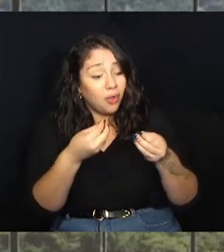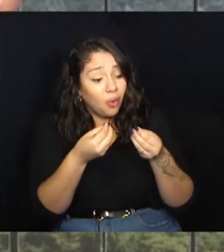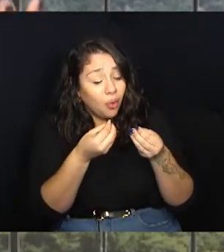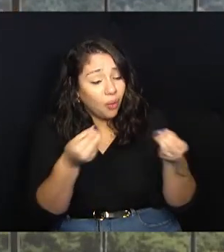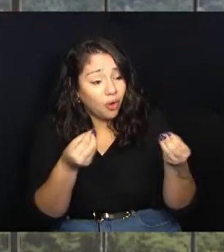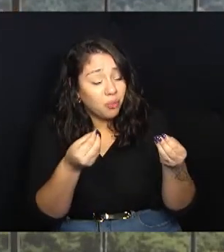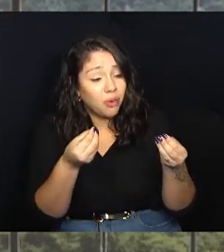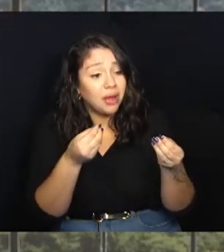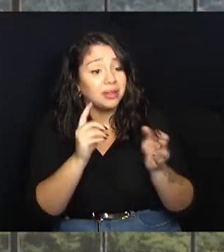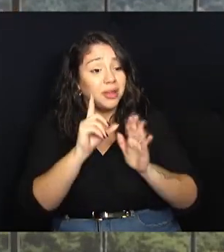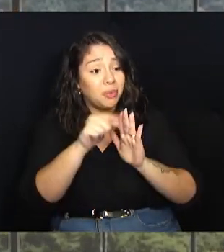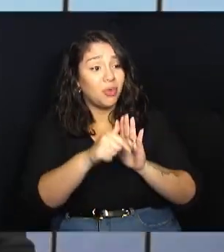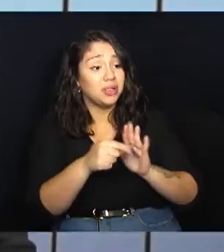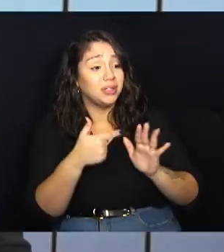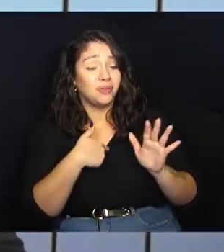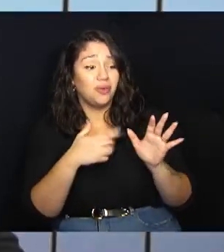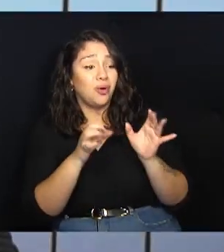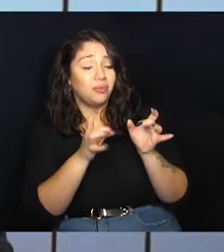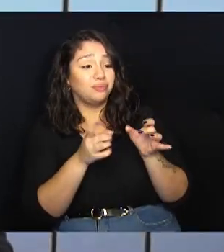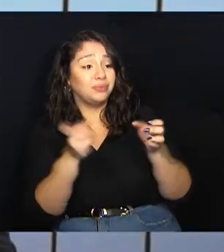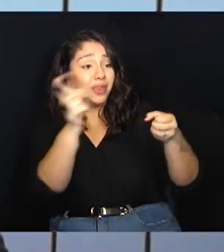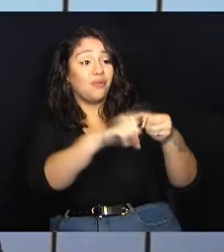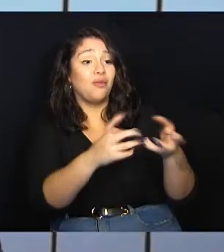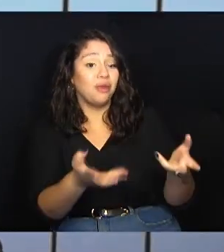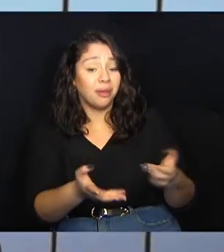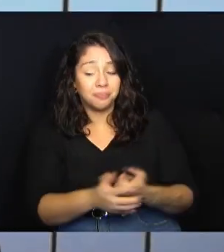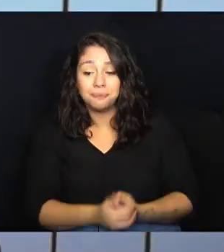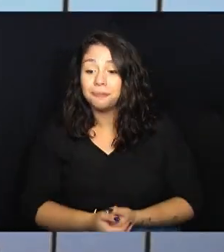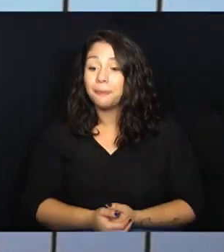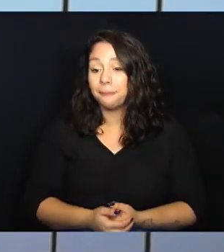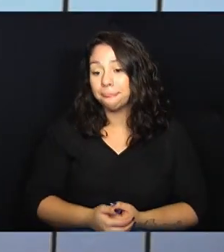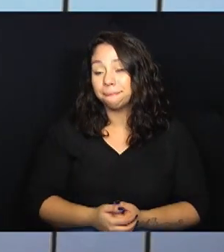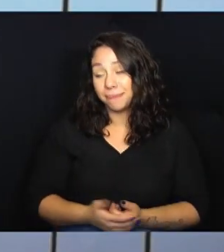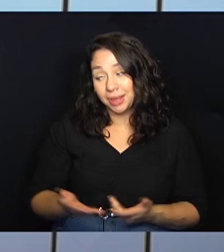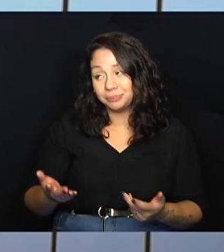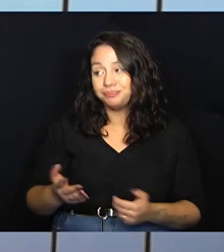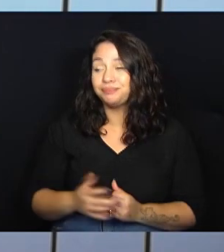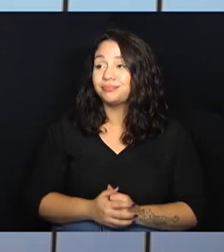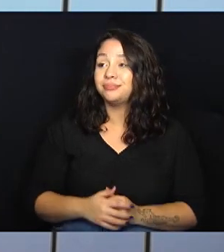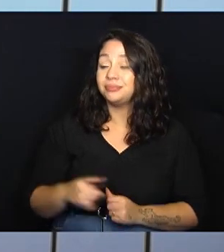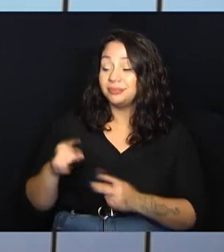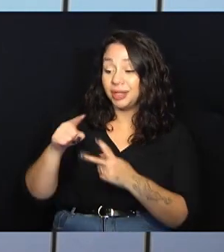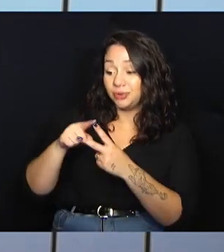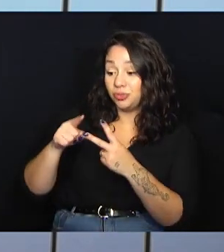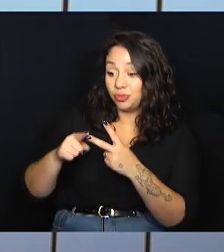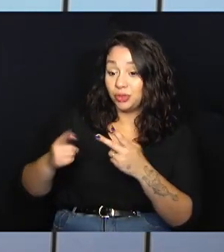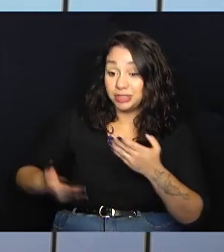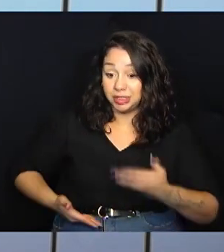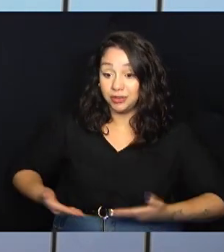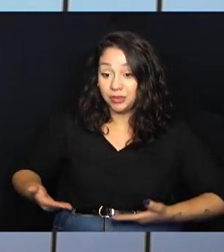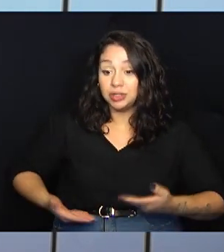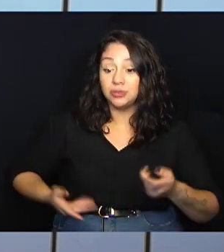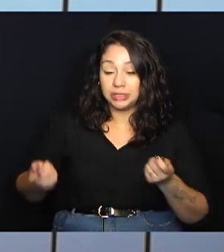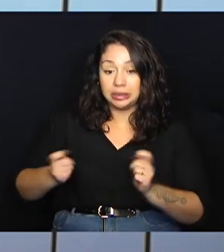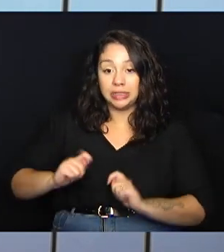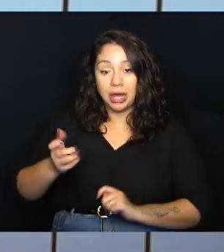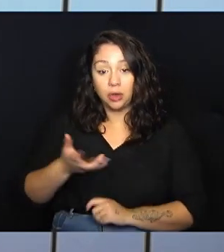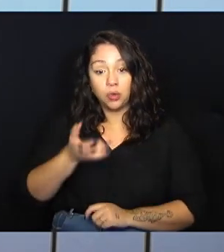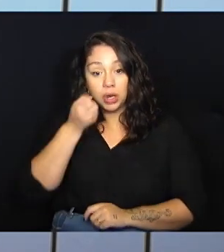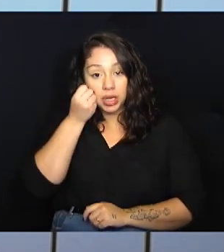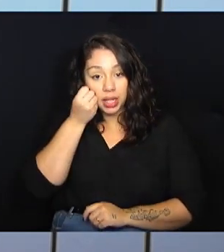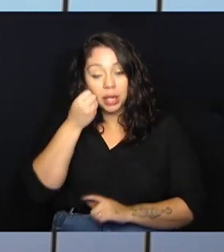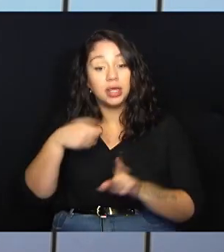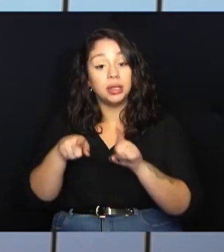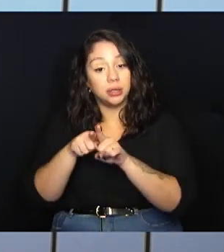pra gente. Então, e até quero aproveitar para ressaltar que os dois serviços podem acolher crianças e